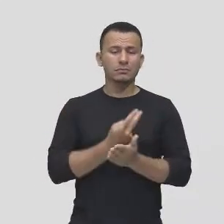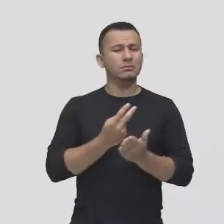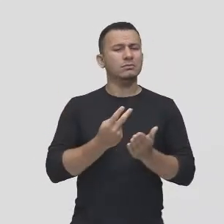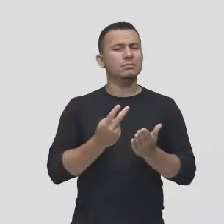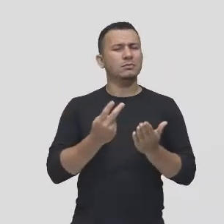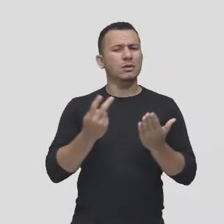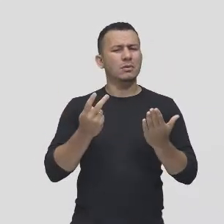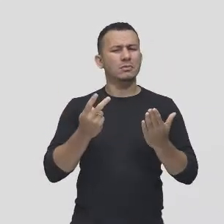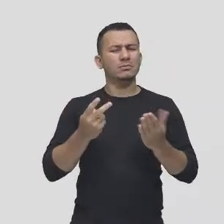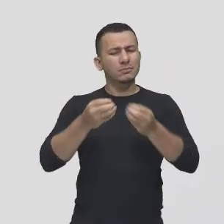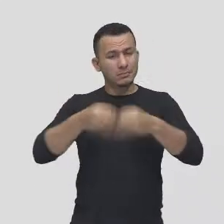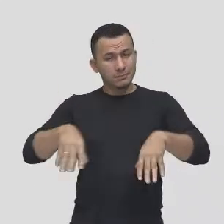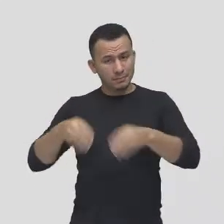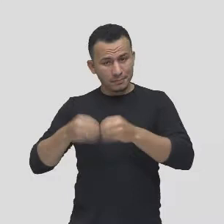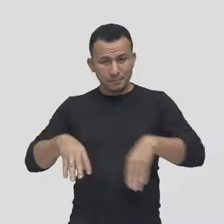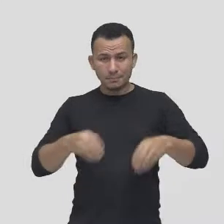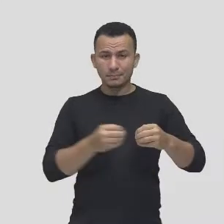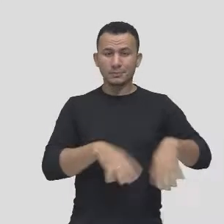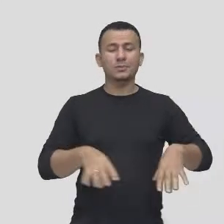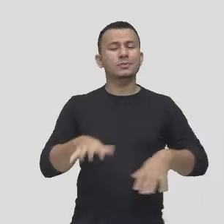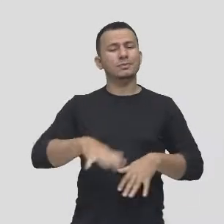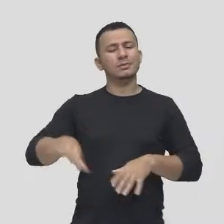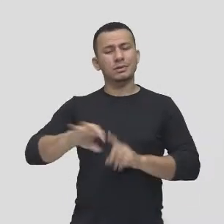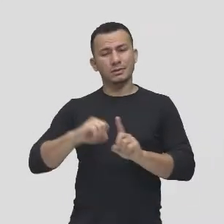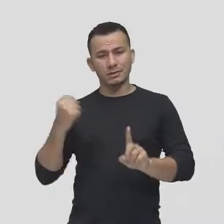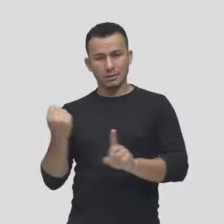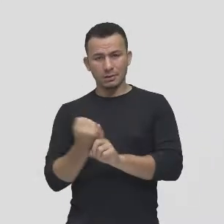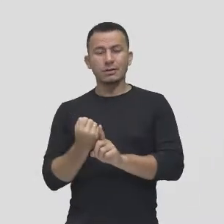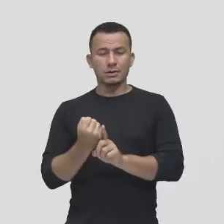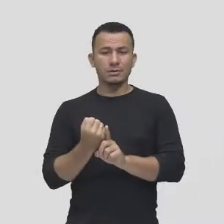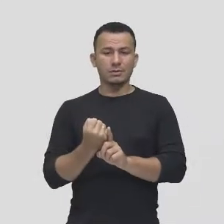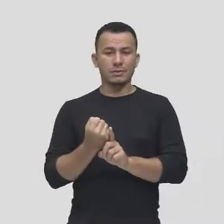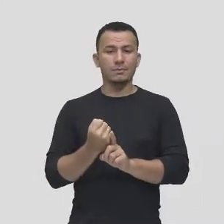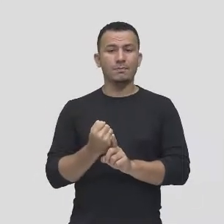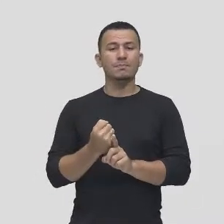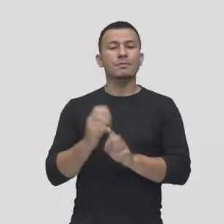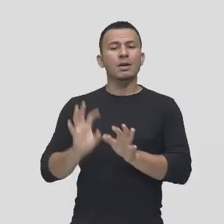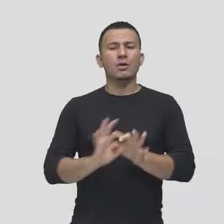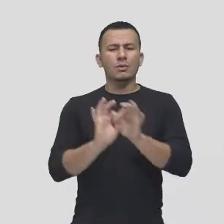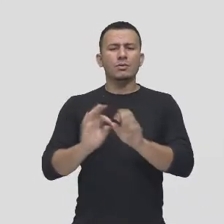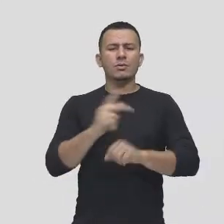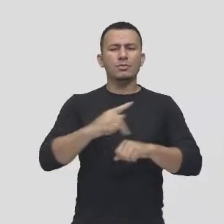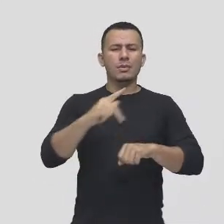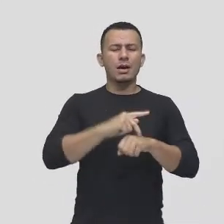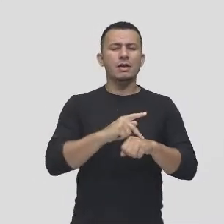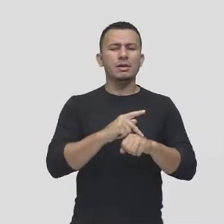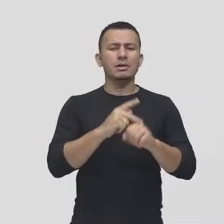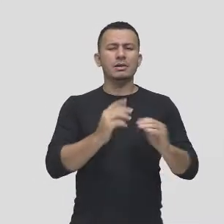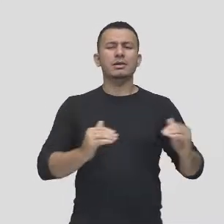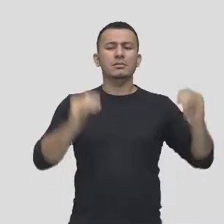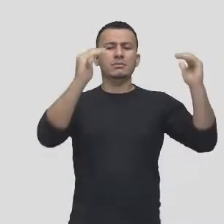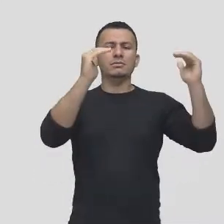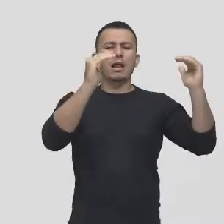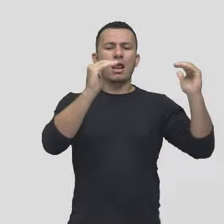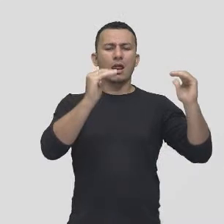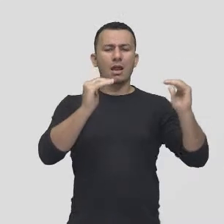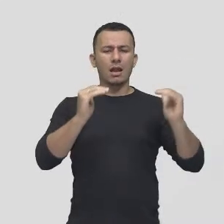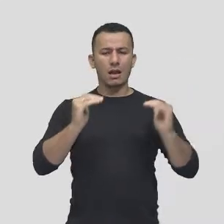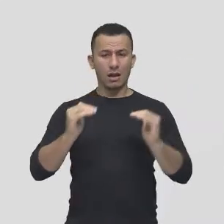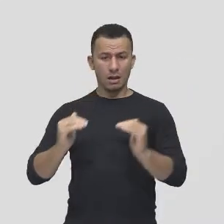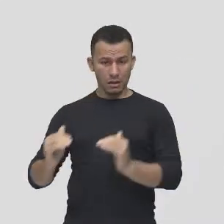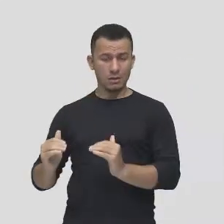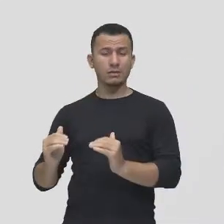degradação, um prejuízo do bloco socialista. A União Soviética foi perdendo a sua relevância econômica para os